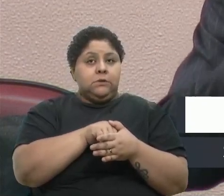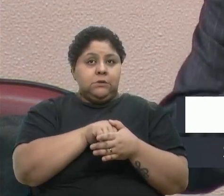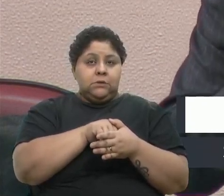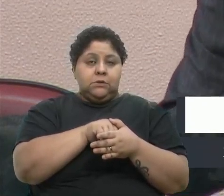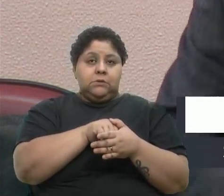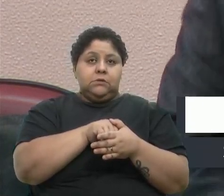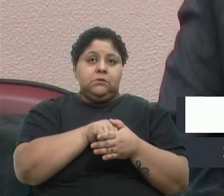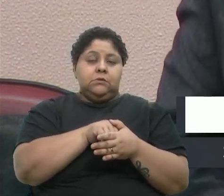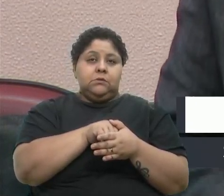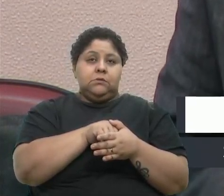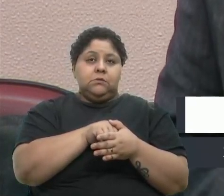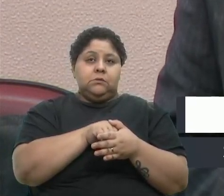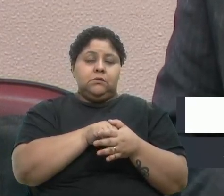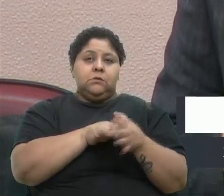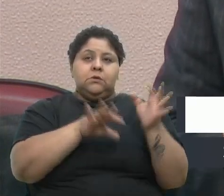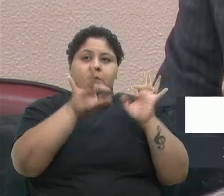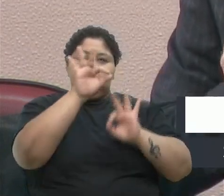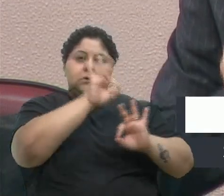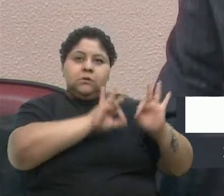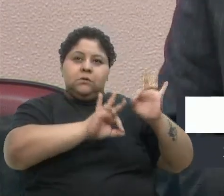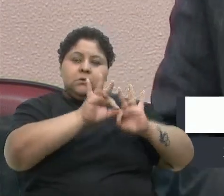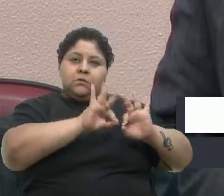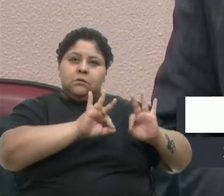no plano plurianual